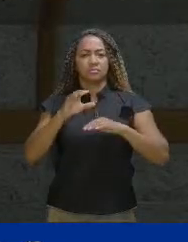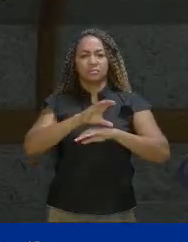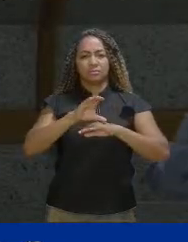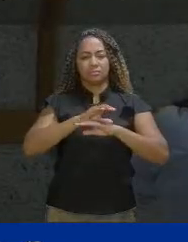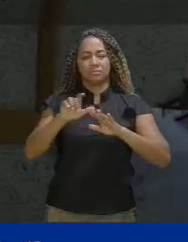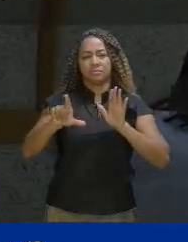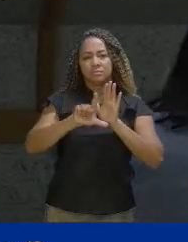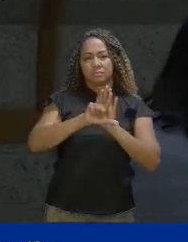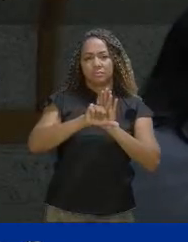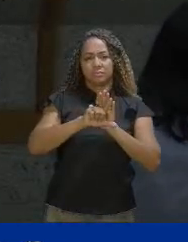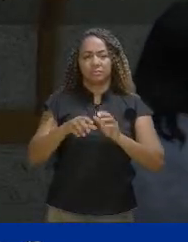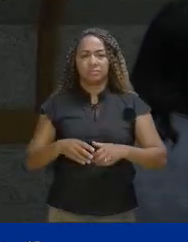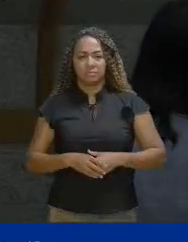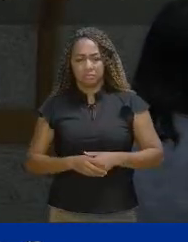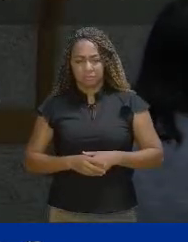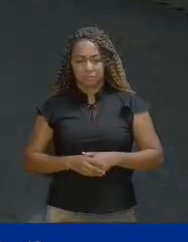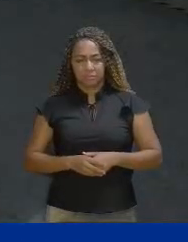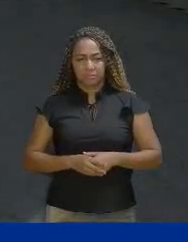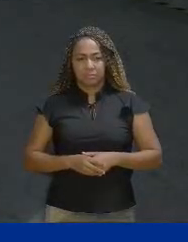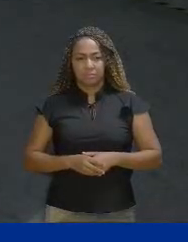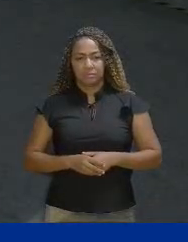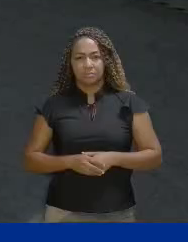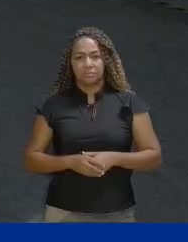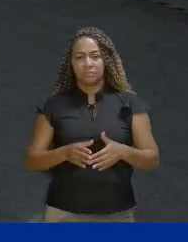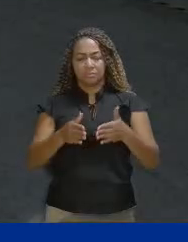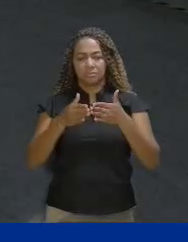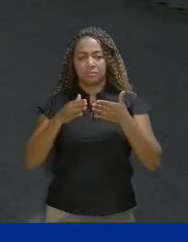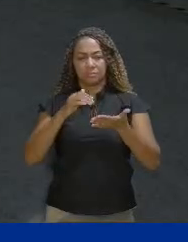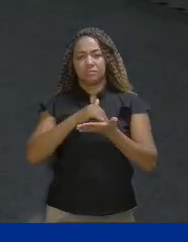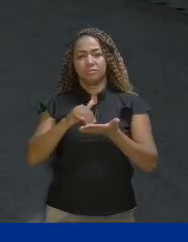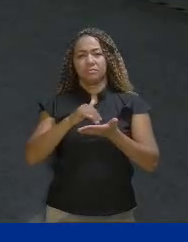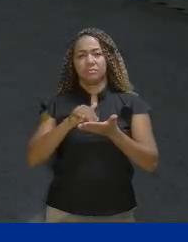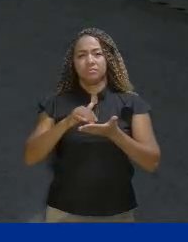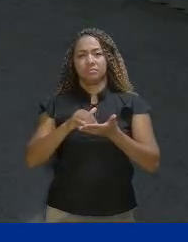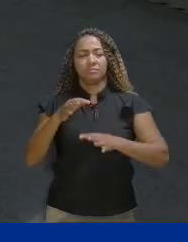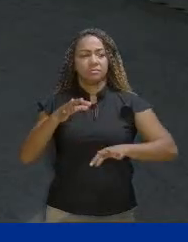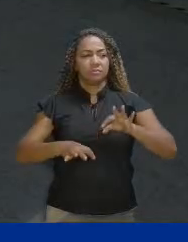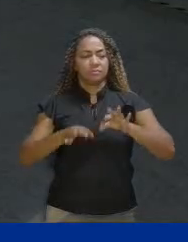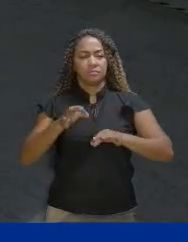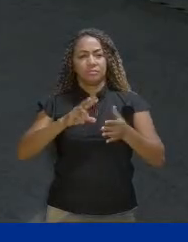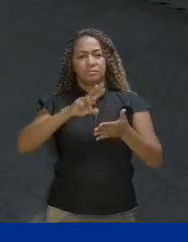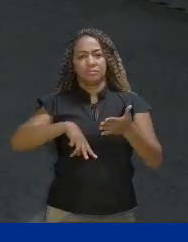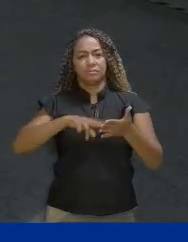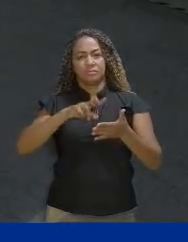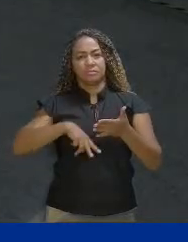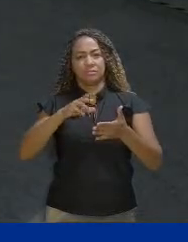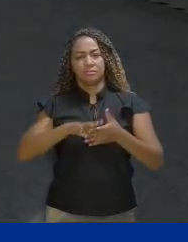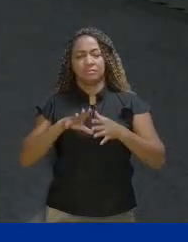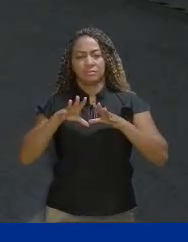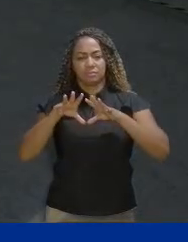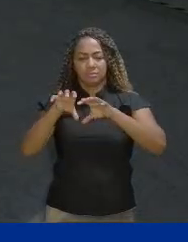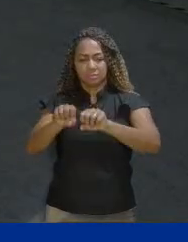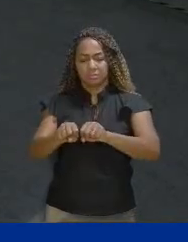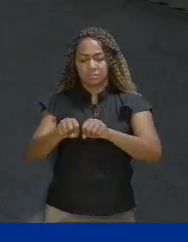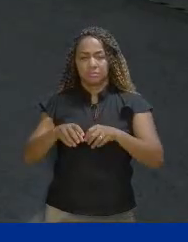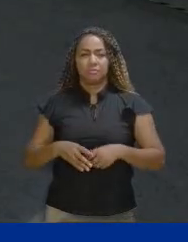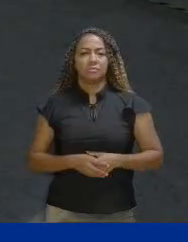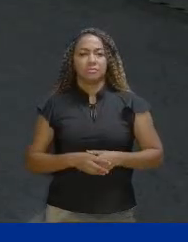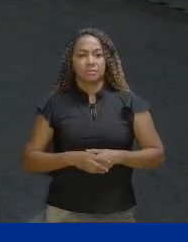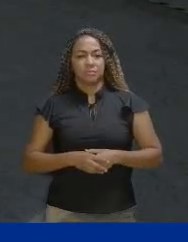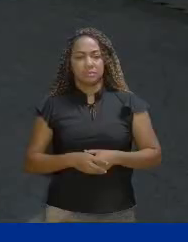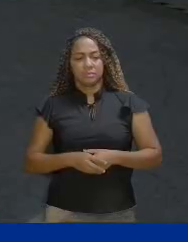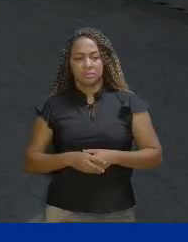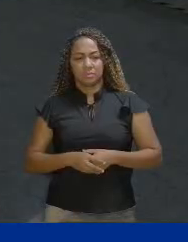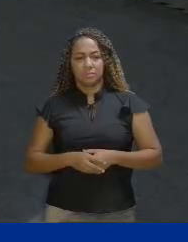papel. E solicito à secretária Imagem judiciária ampla que do faça a plenário. leitura do termo de posse. Termo